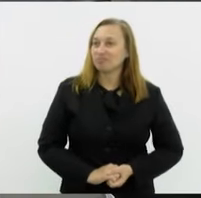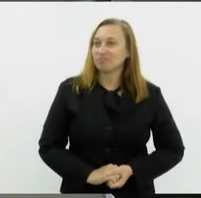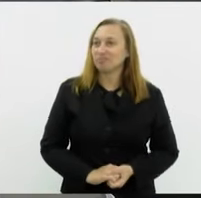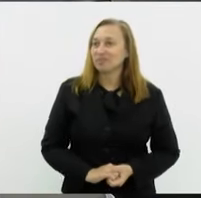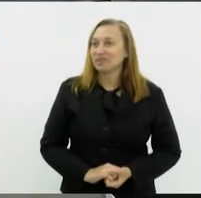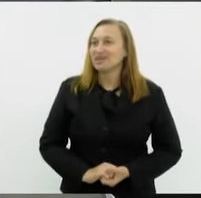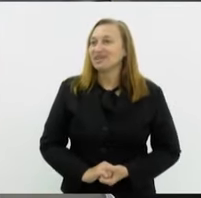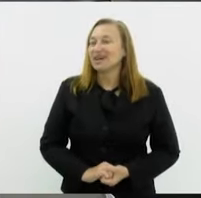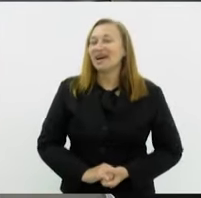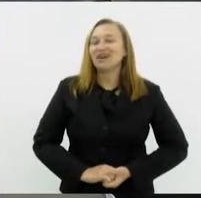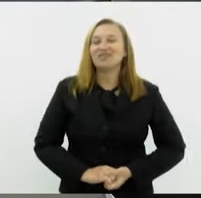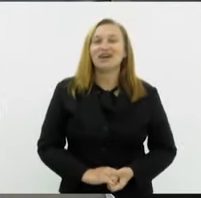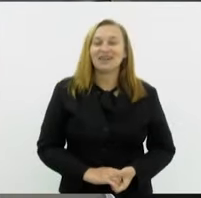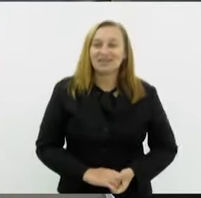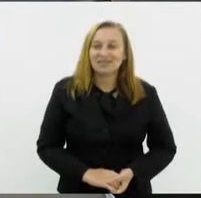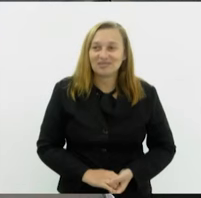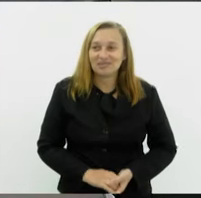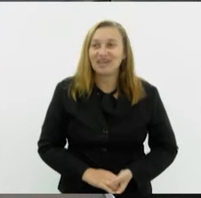Deputado Jordi.